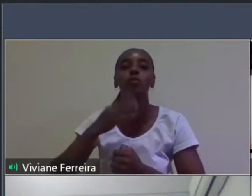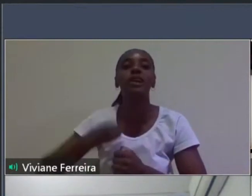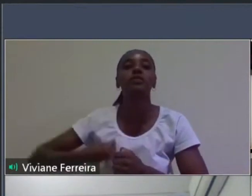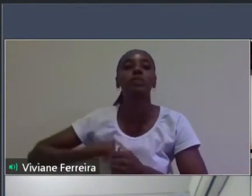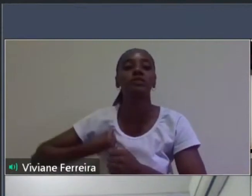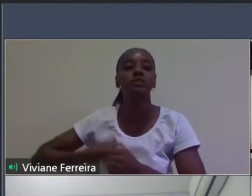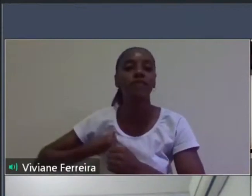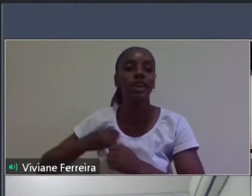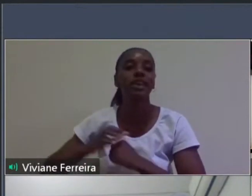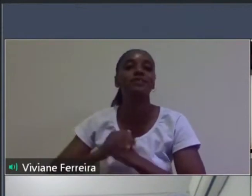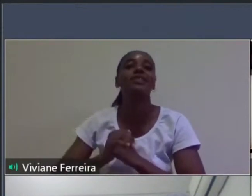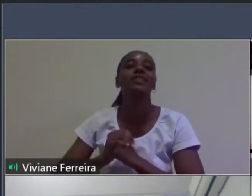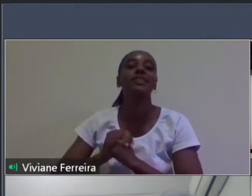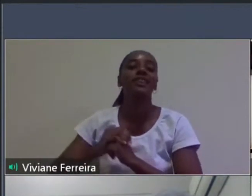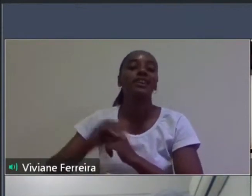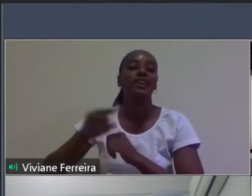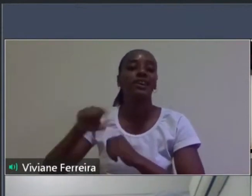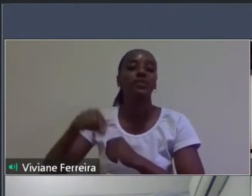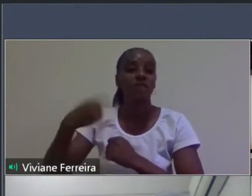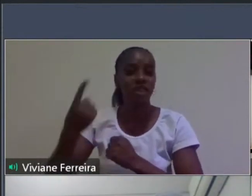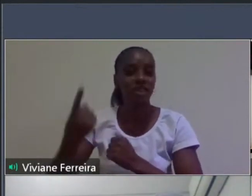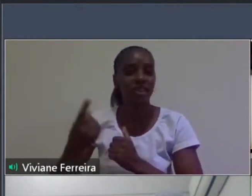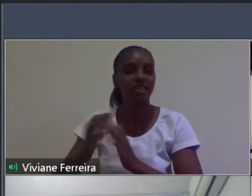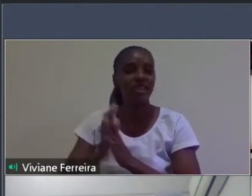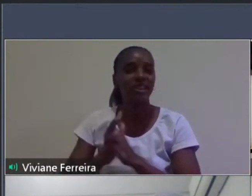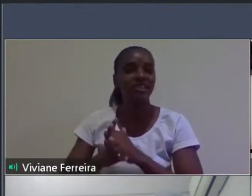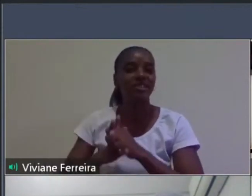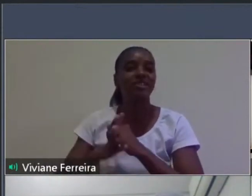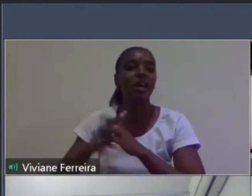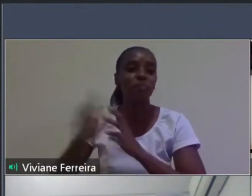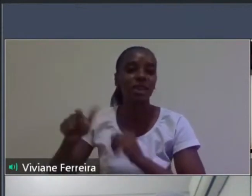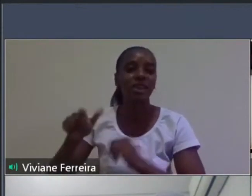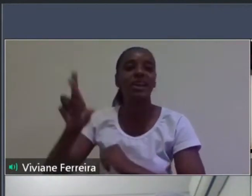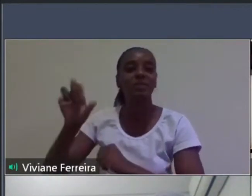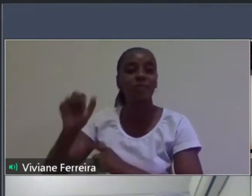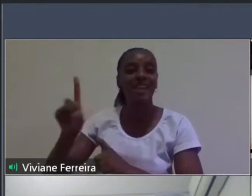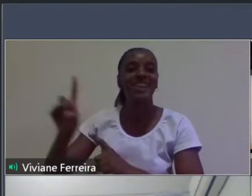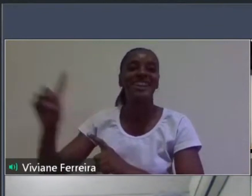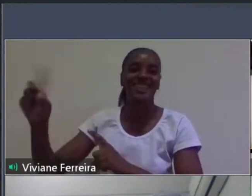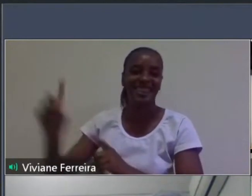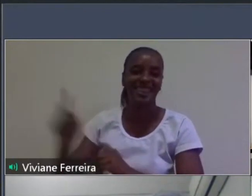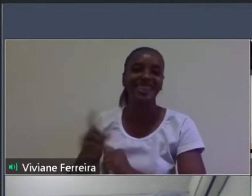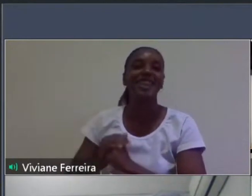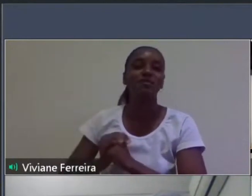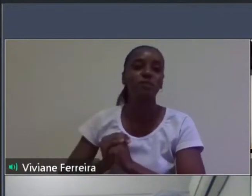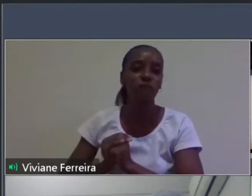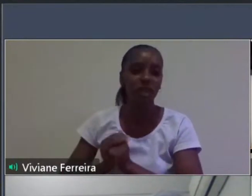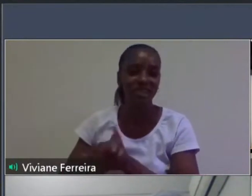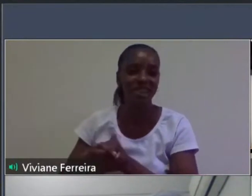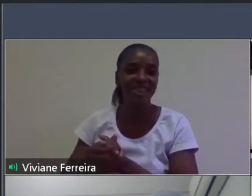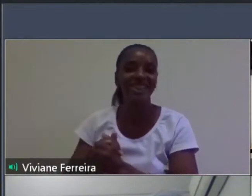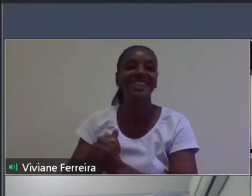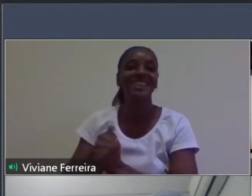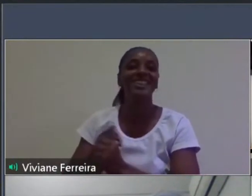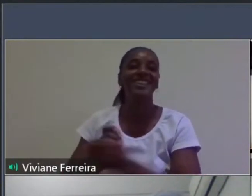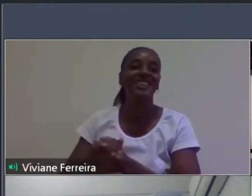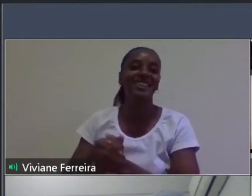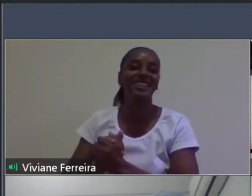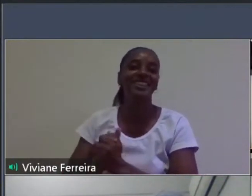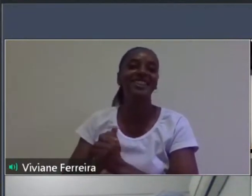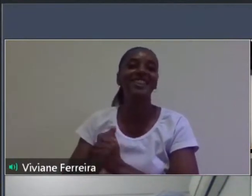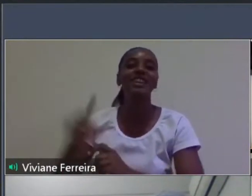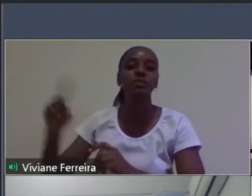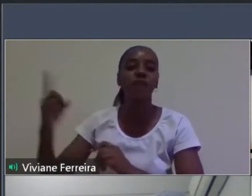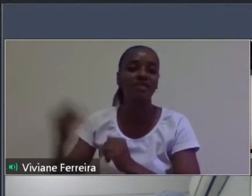conhecer um pouco mais sobre a vivência, né? Gostei de saber que a Rebeca ela foi boazinha, né?